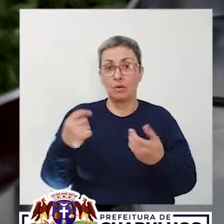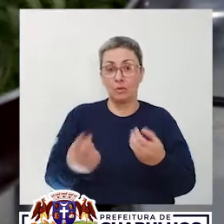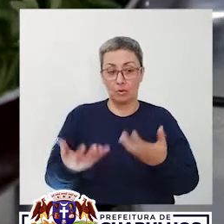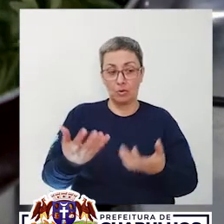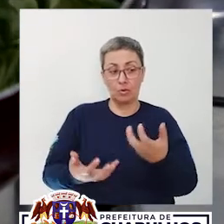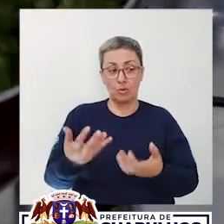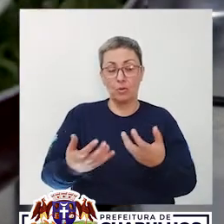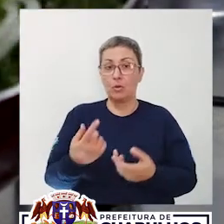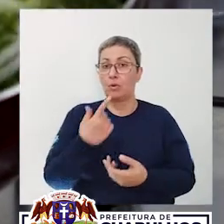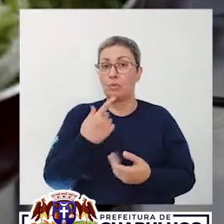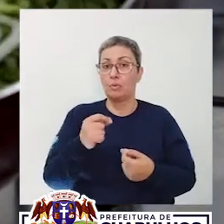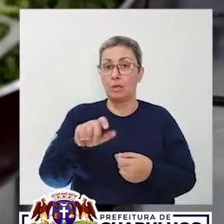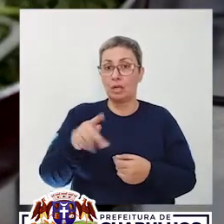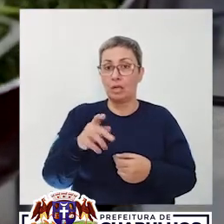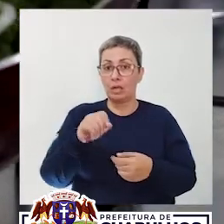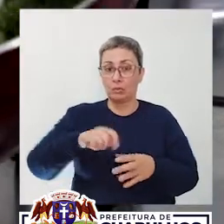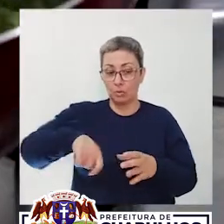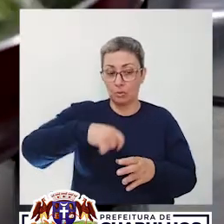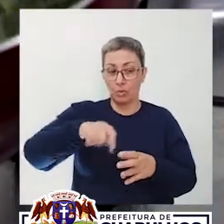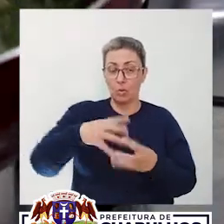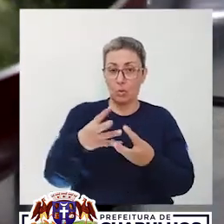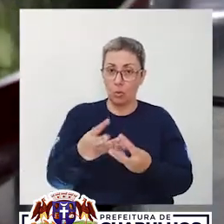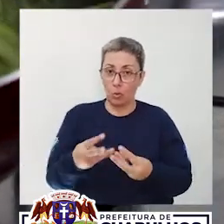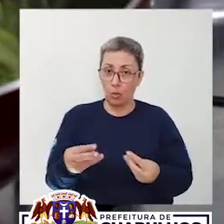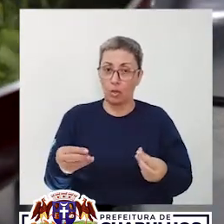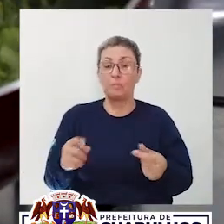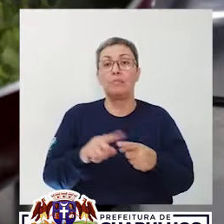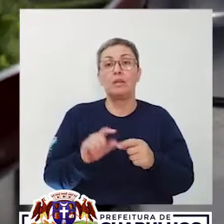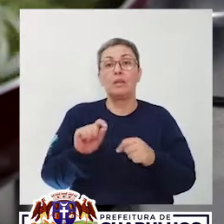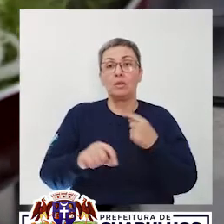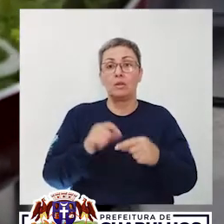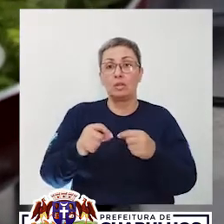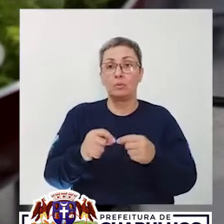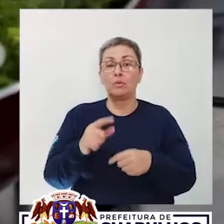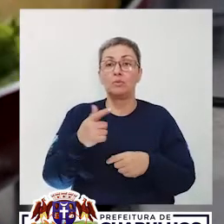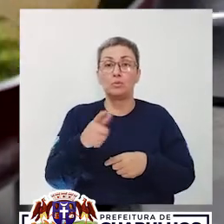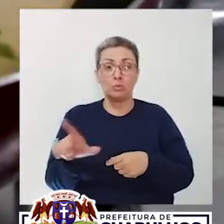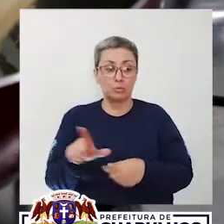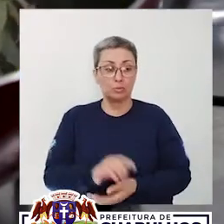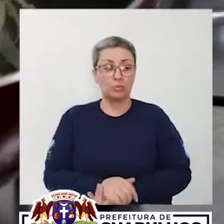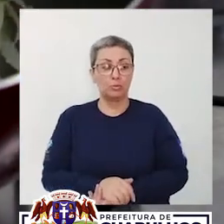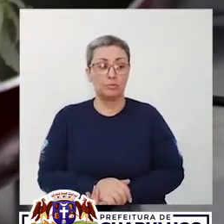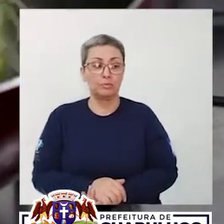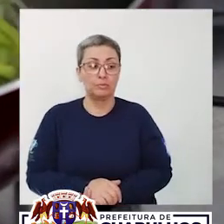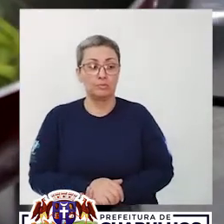Aqui nós vamos colocar um pouquinho de alho poró, mexer para ele dar uma murchadinha, aí coloca depois o outro.